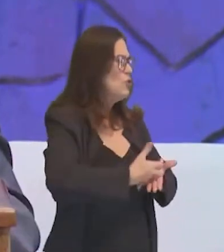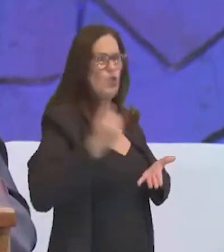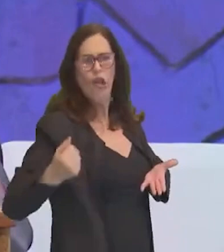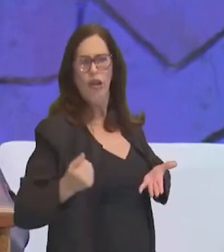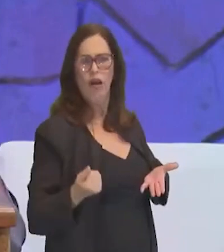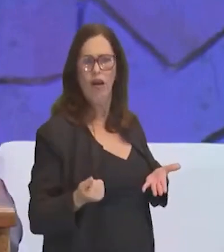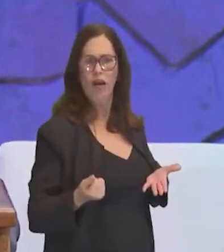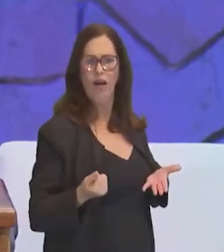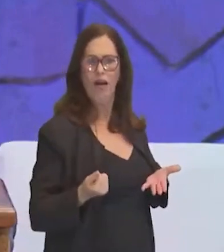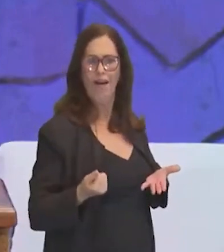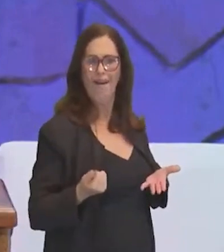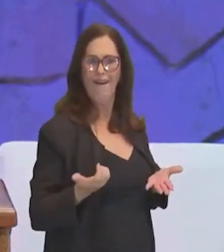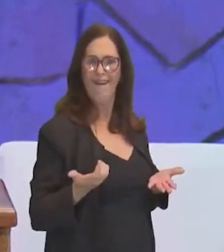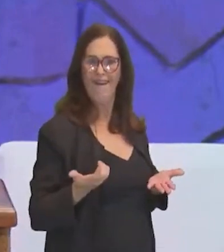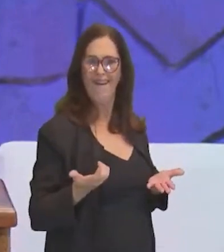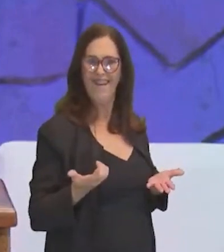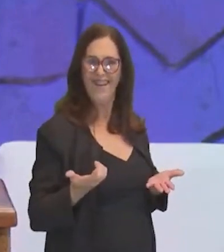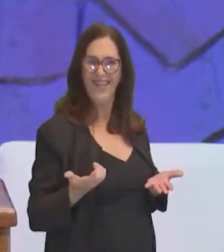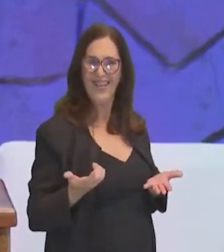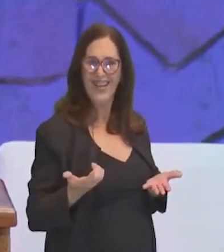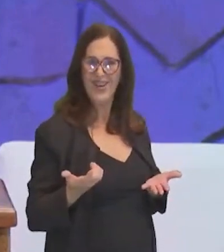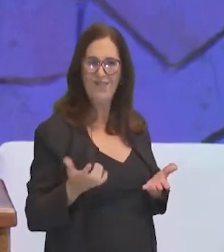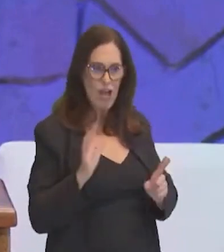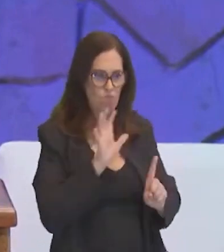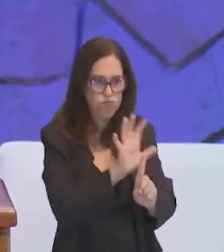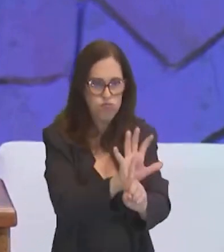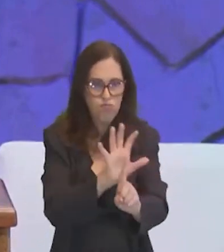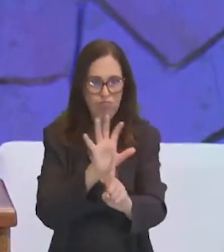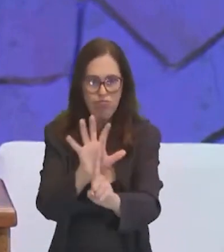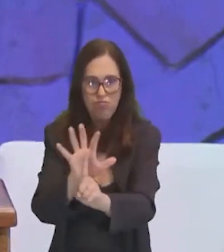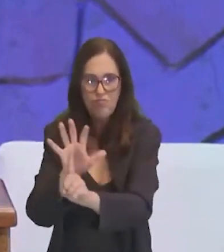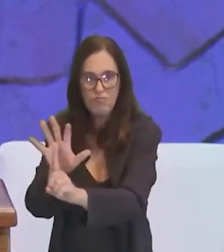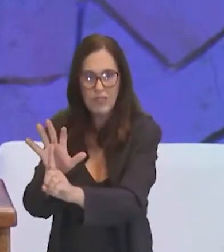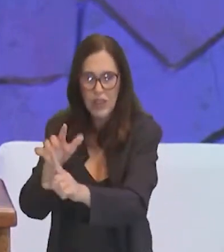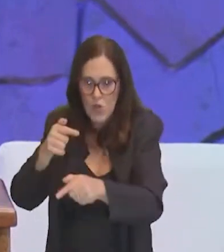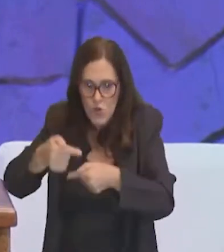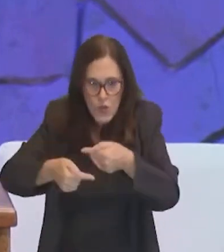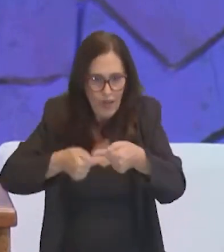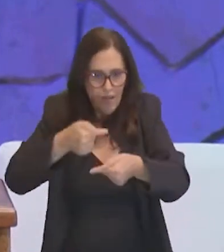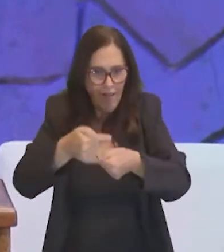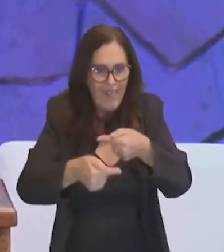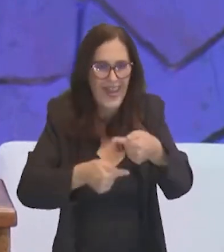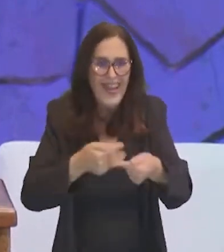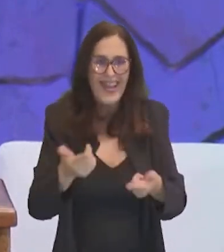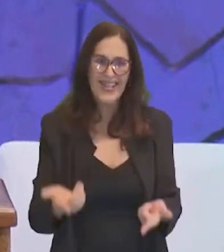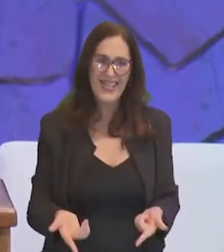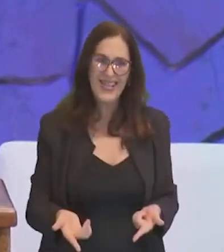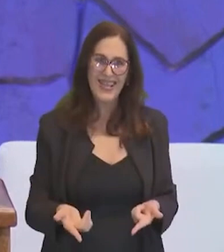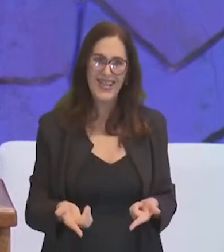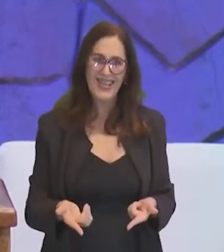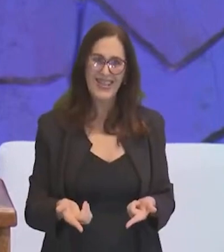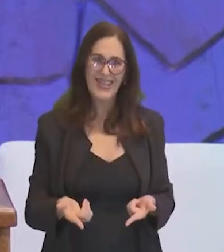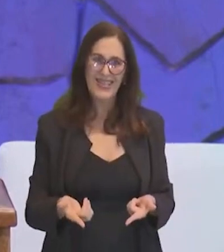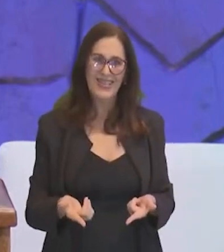aflição, vai atingir a nossa descendência,